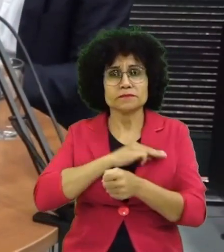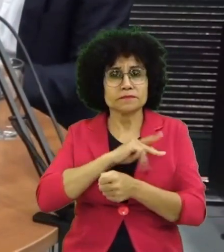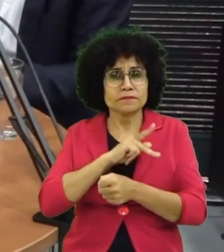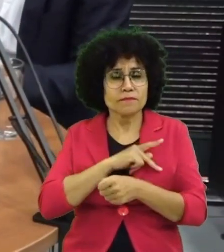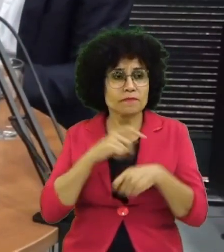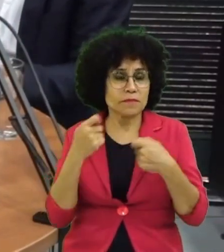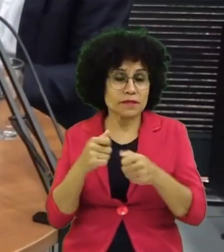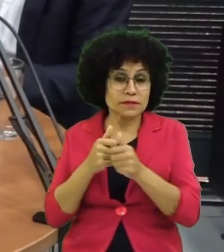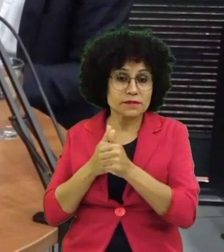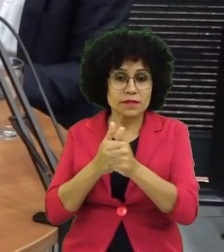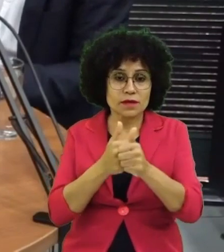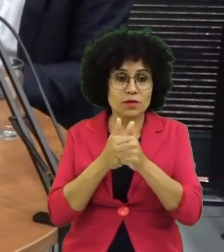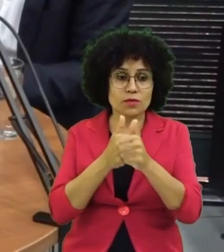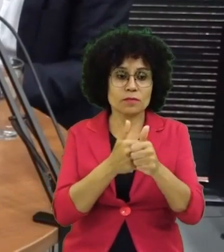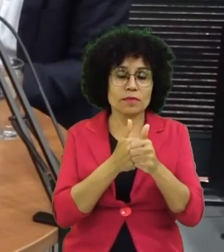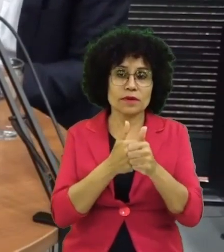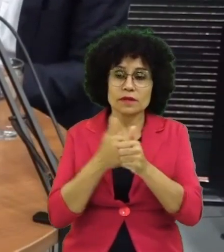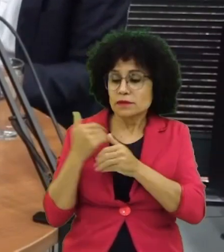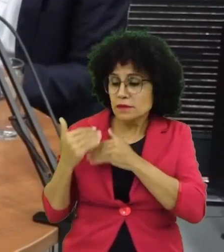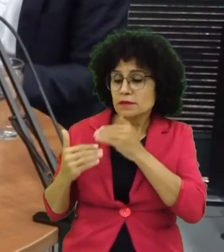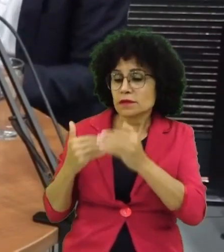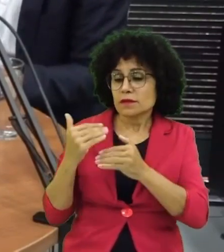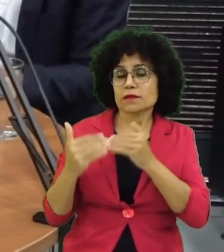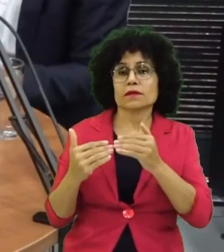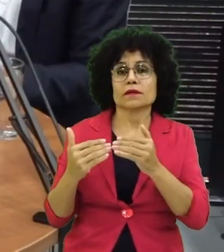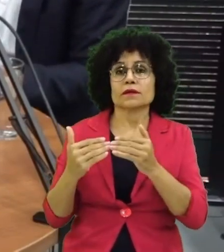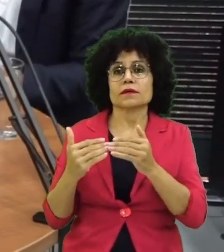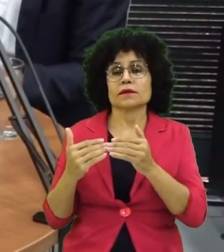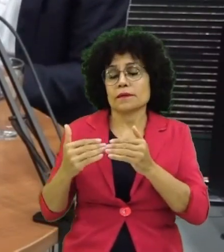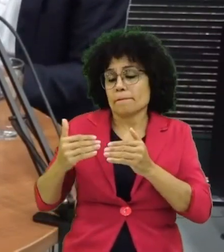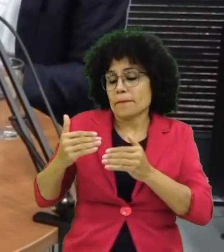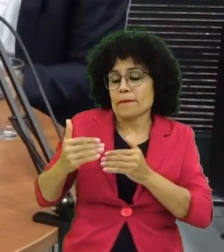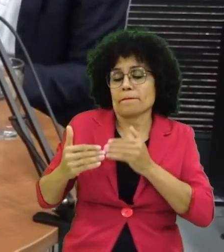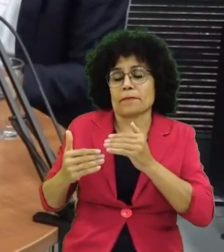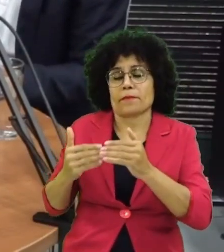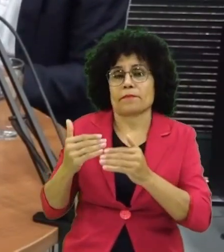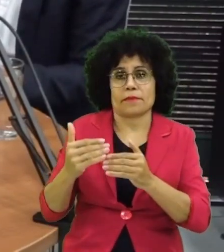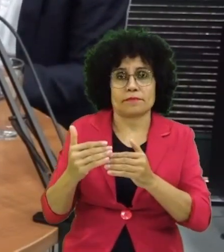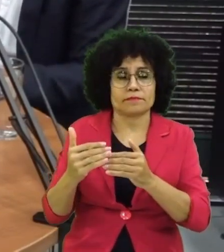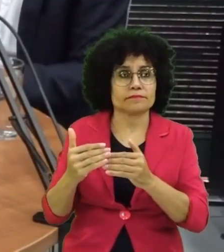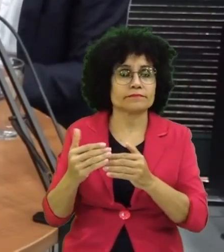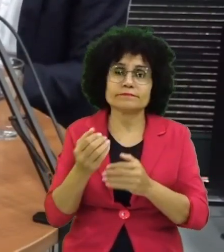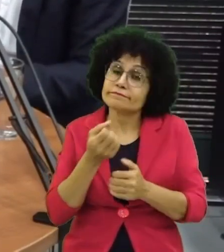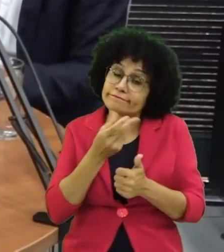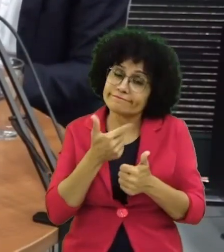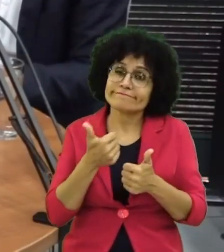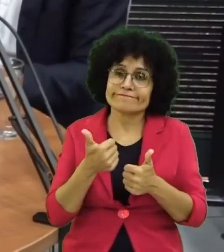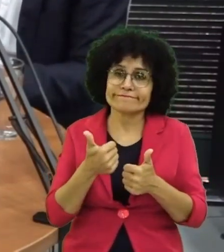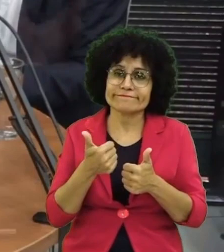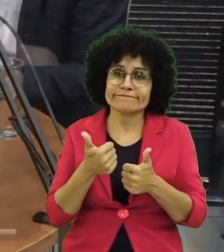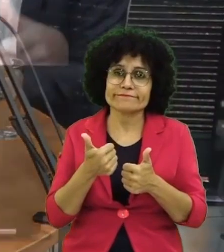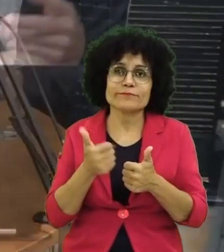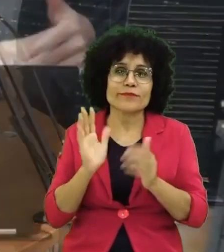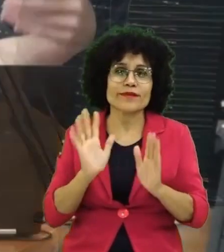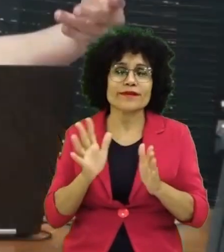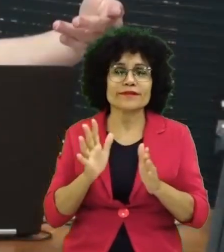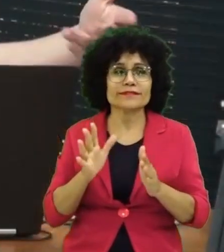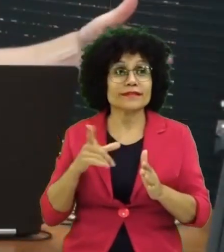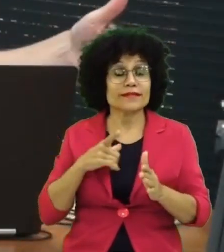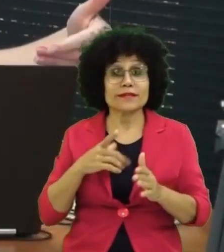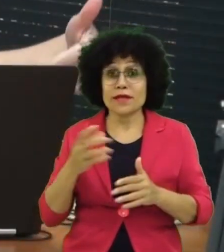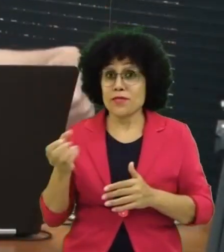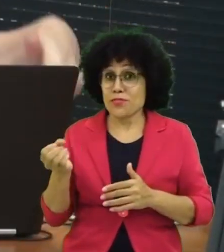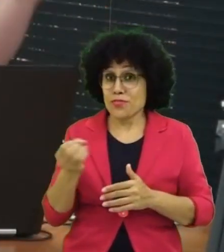que estar conduzindo e acompanhando esse processo para a passo, né? Muito bem, doutor. A gente vê aqui que já surgindo